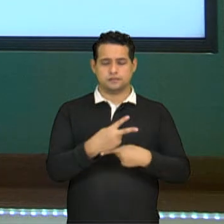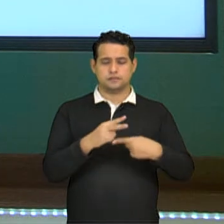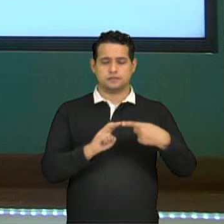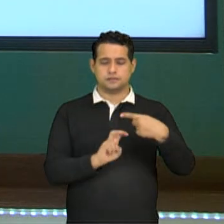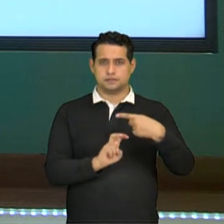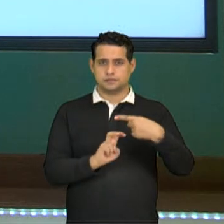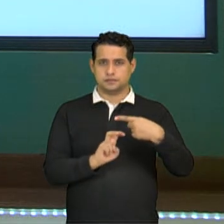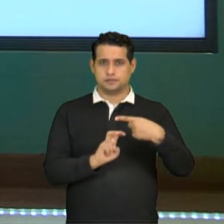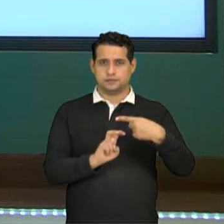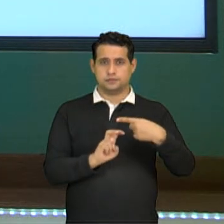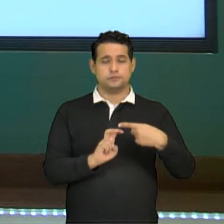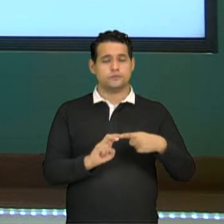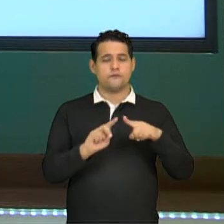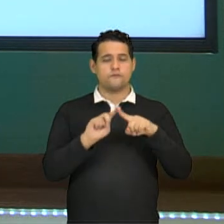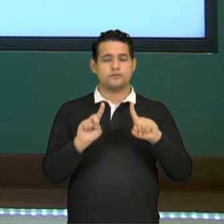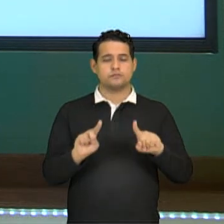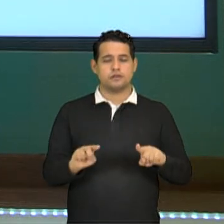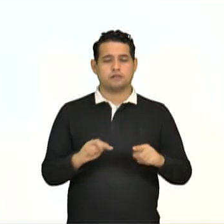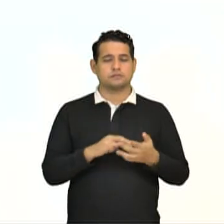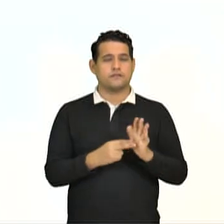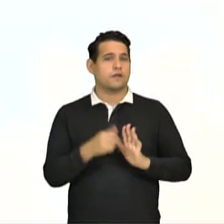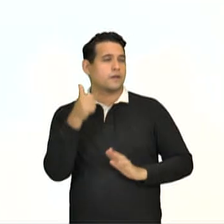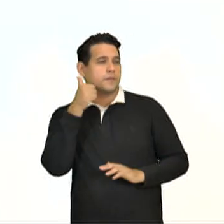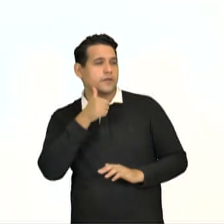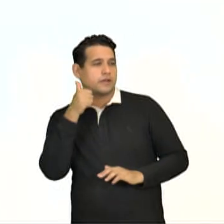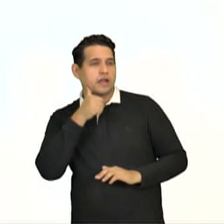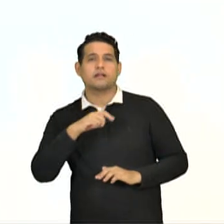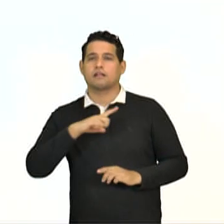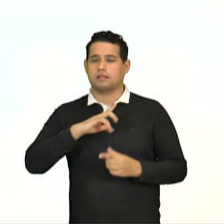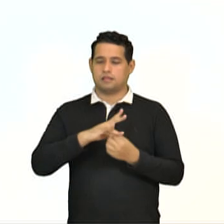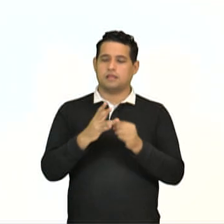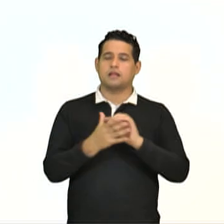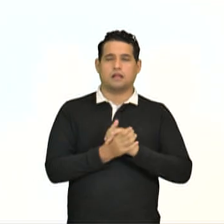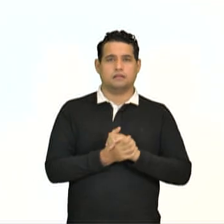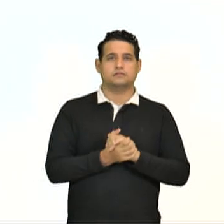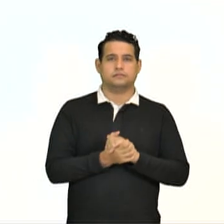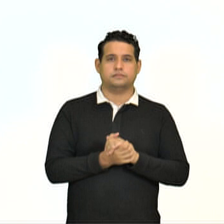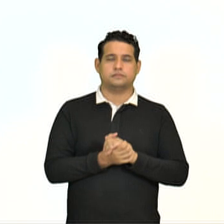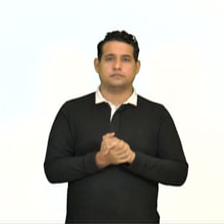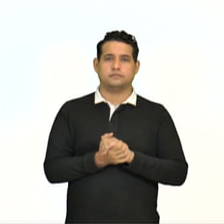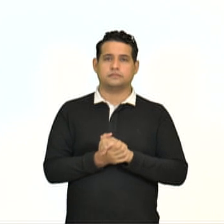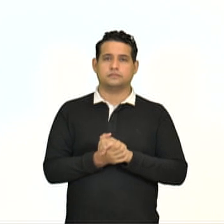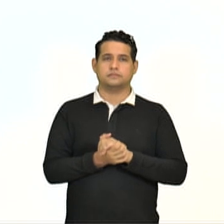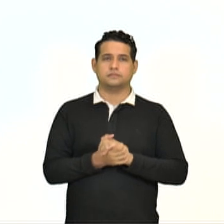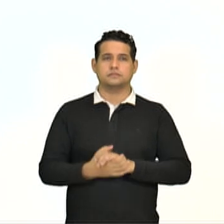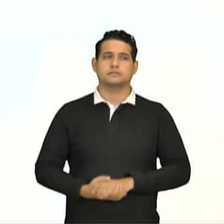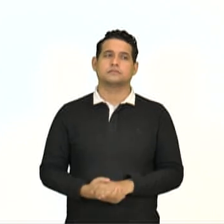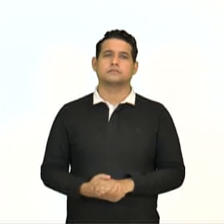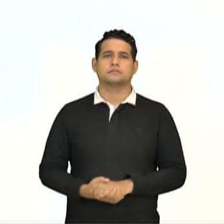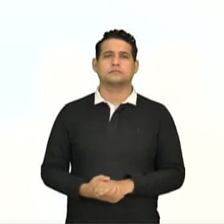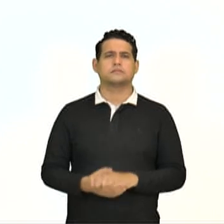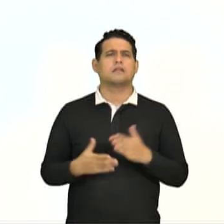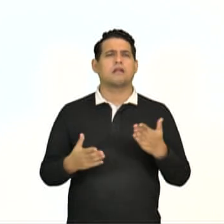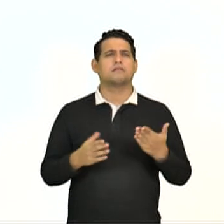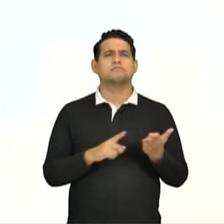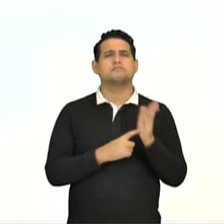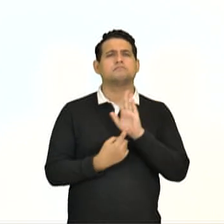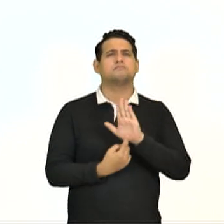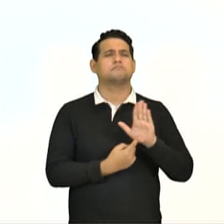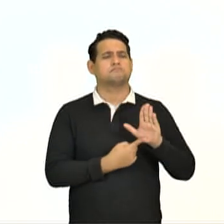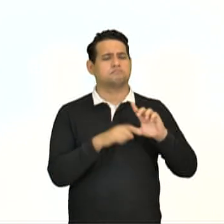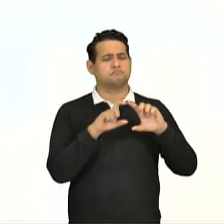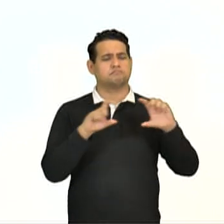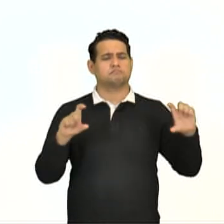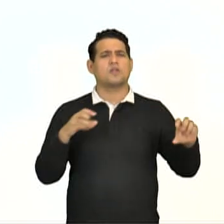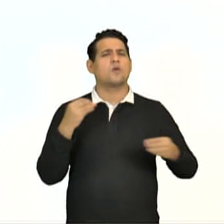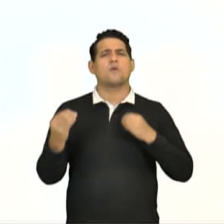2/5 desses funcionários são mulheres casadas, ok? Bom, e essa expressão? Como é que a